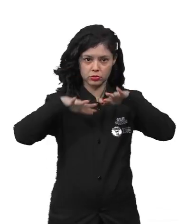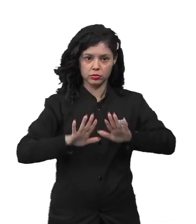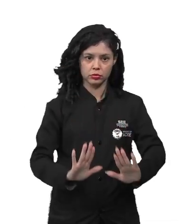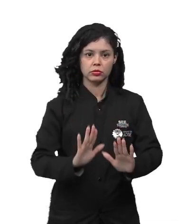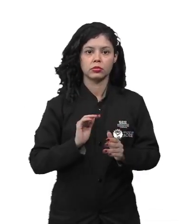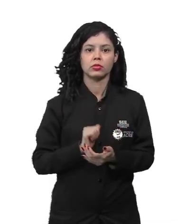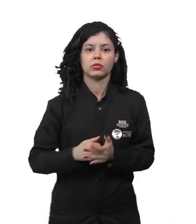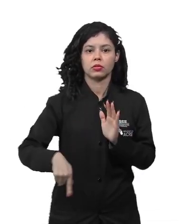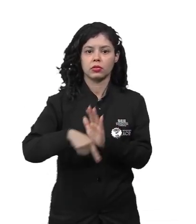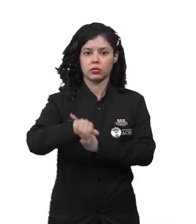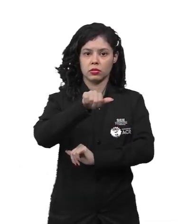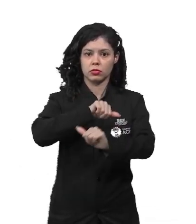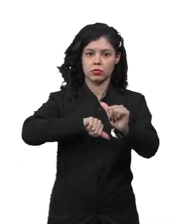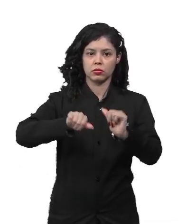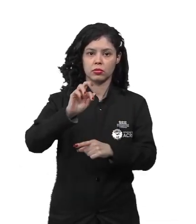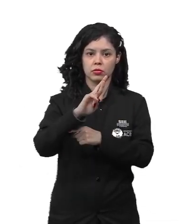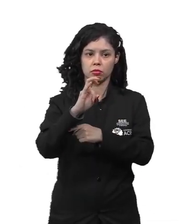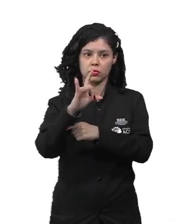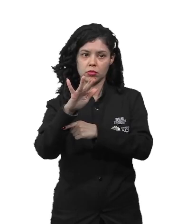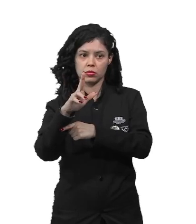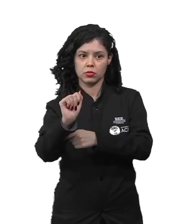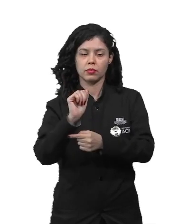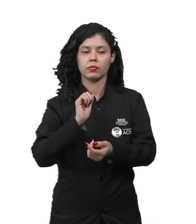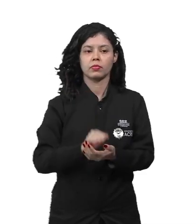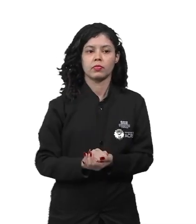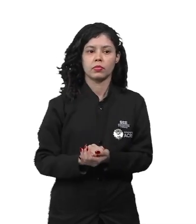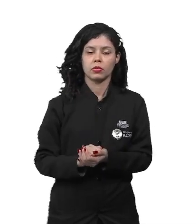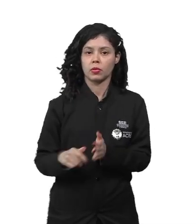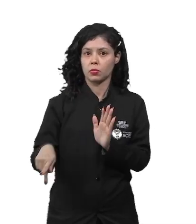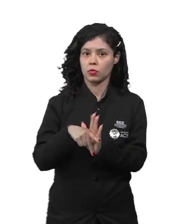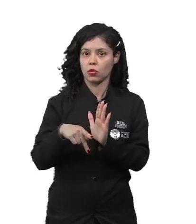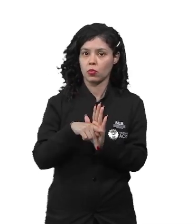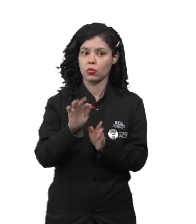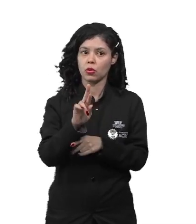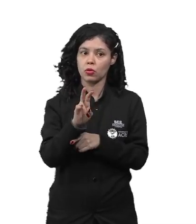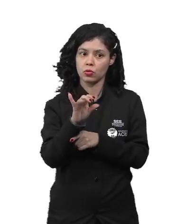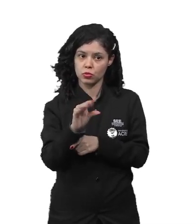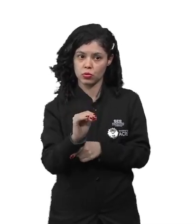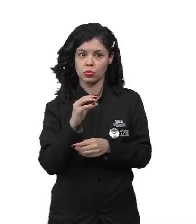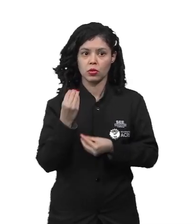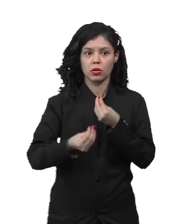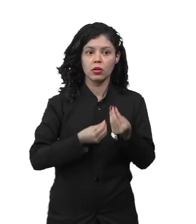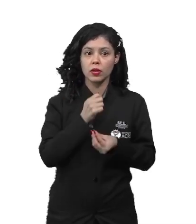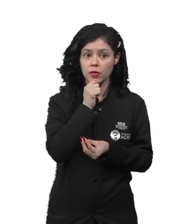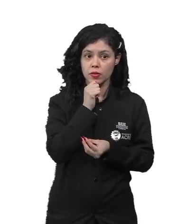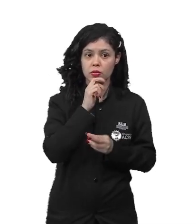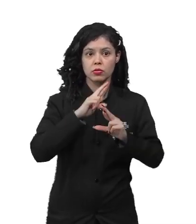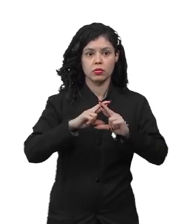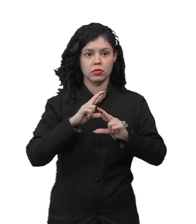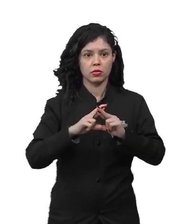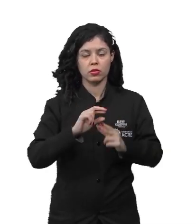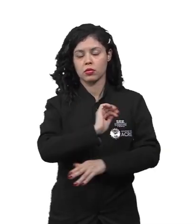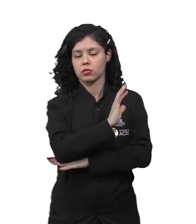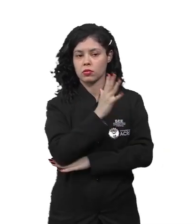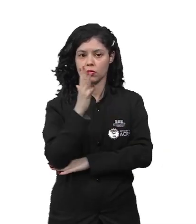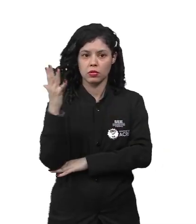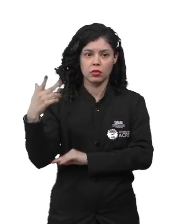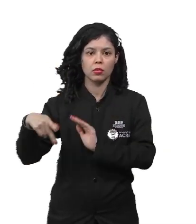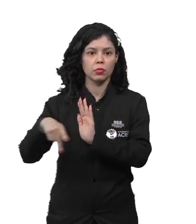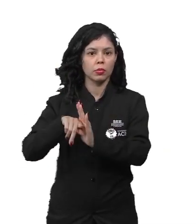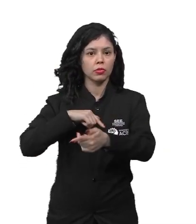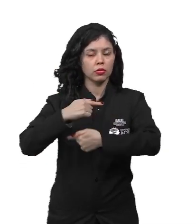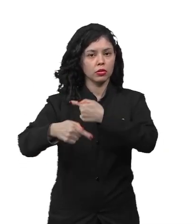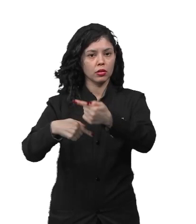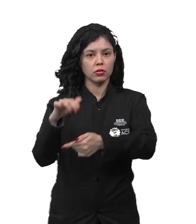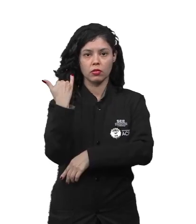natural, otimizado para transformar resíduos em recursos, contribuindo para a sustentabilidade